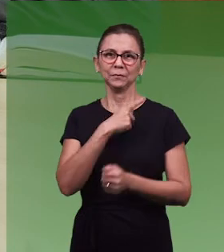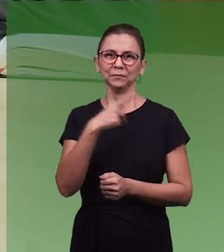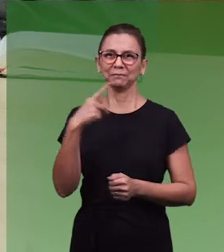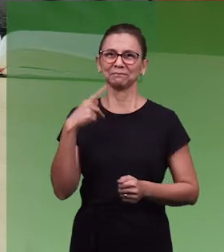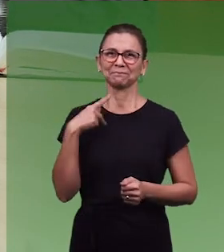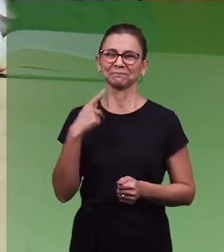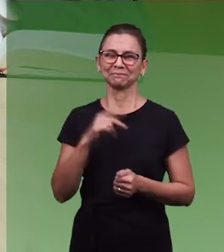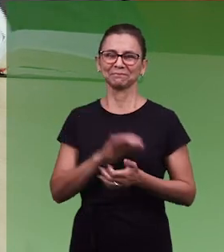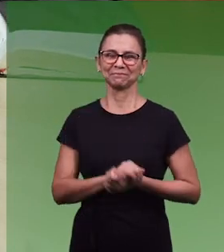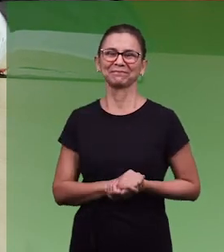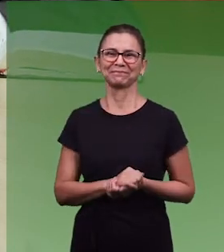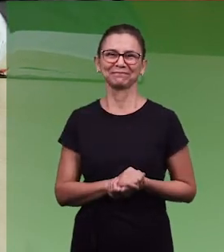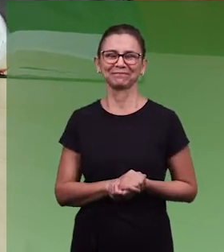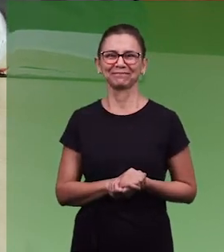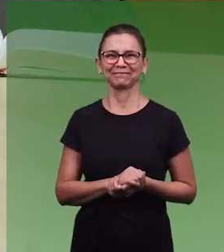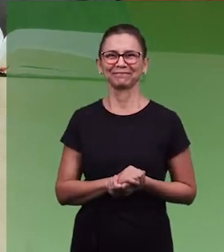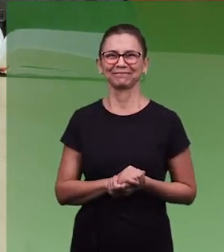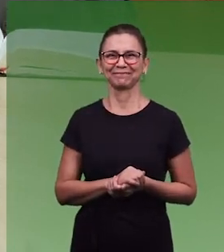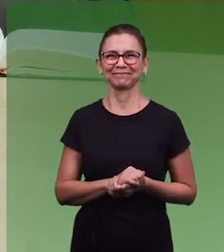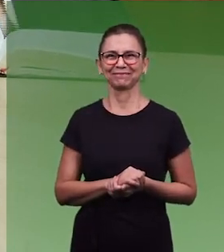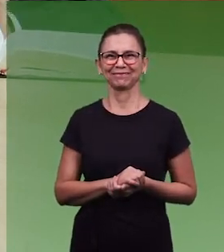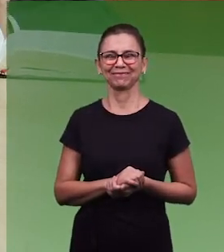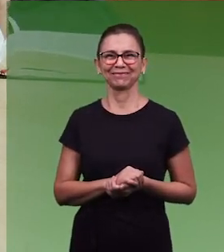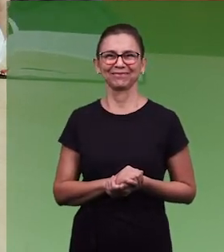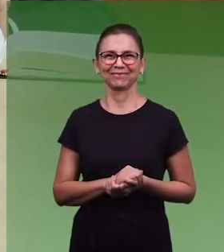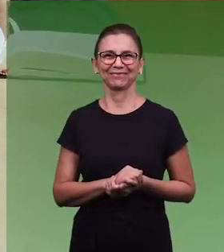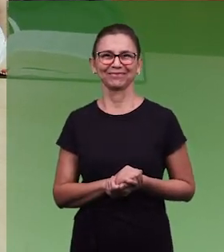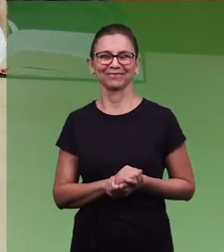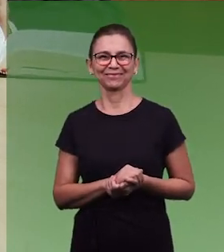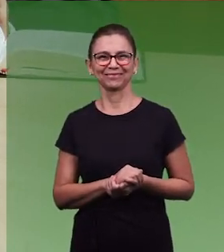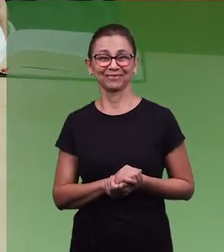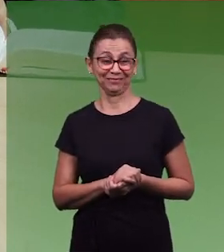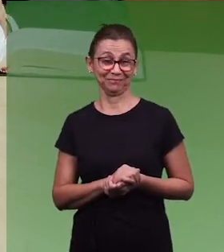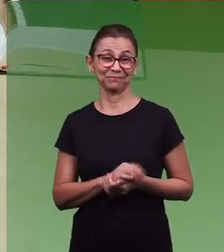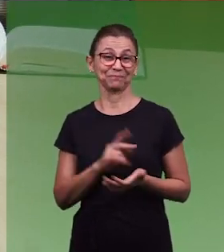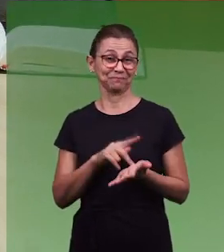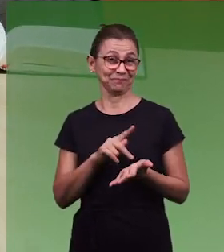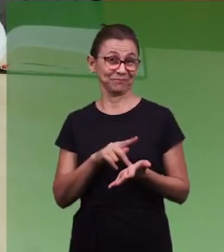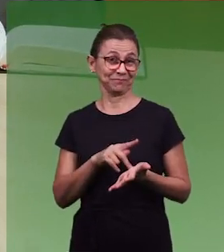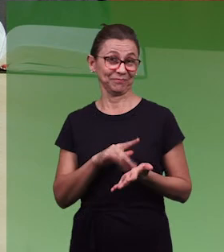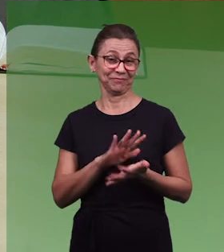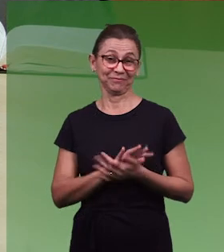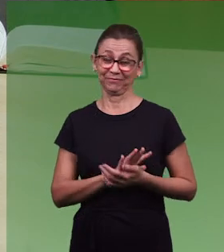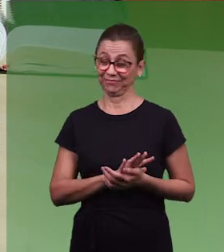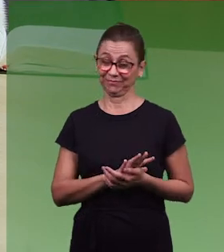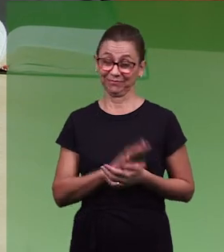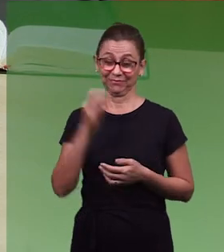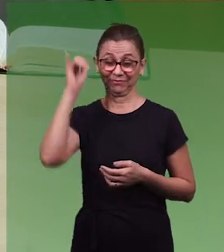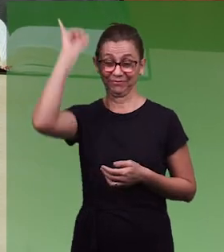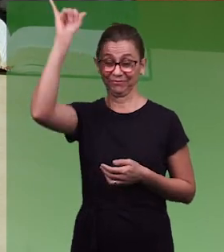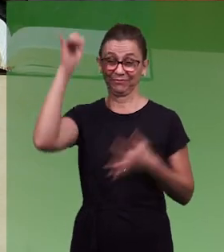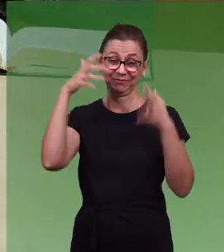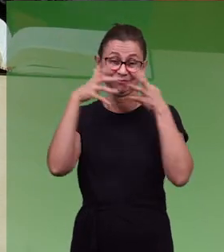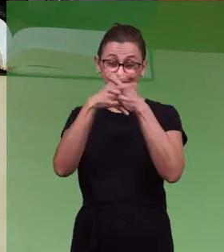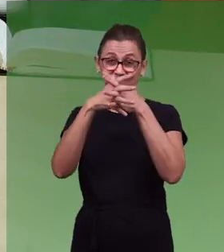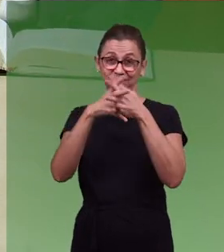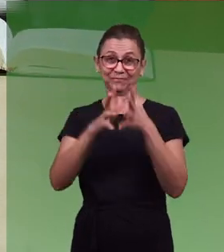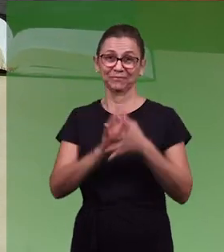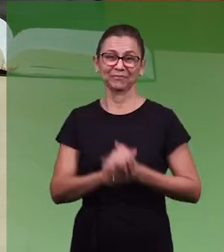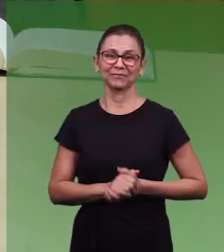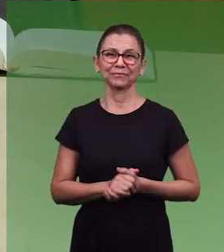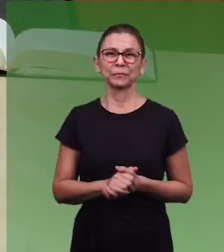Muito bom. Não é? Isso. Sempre um. Não é? Para não criar confusão. Aí você